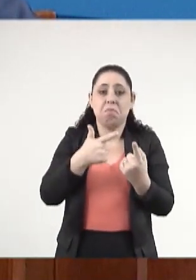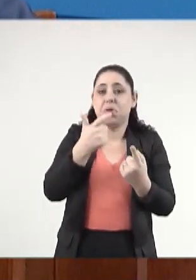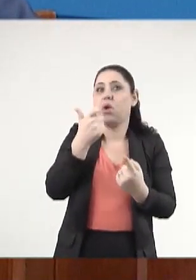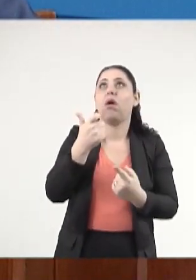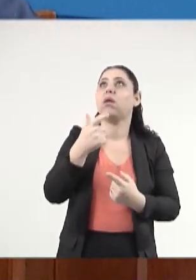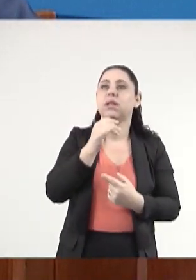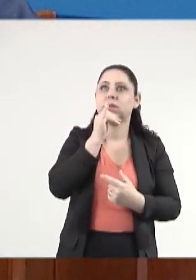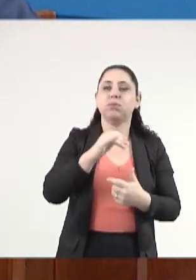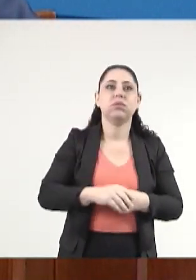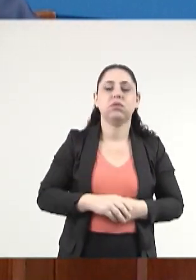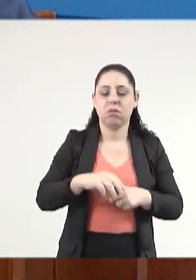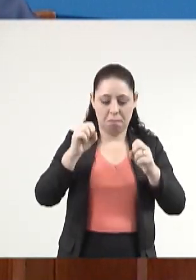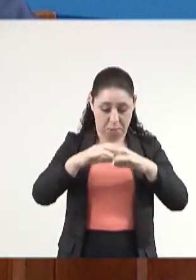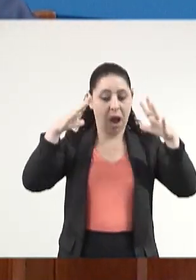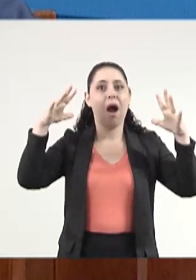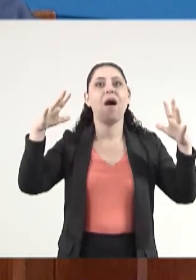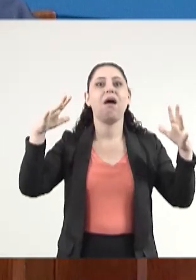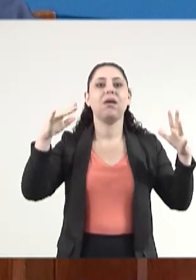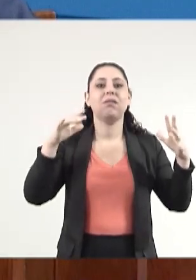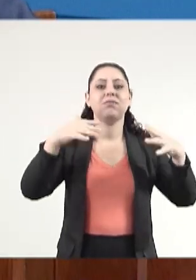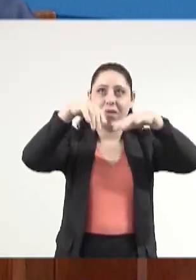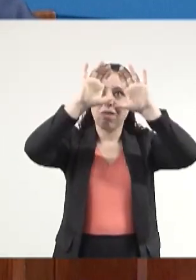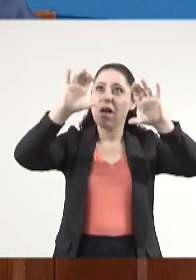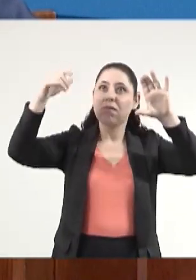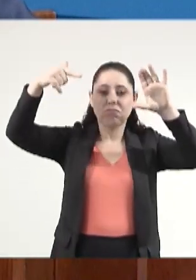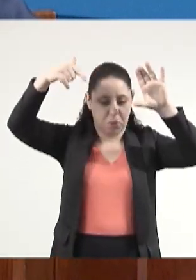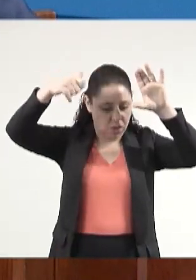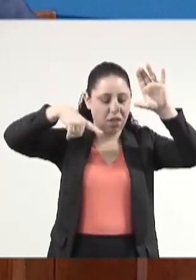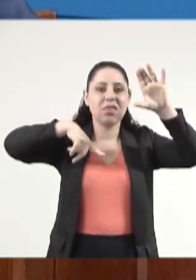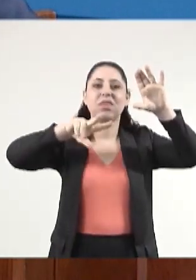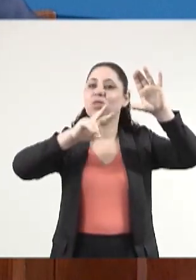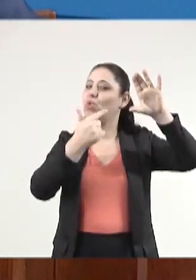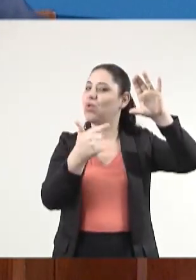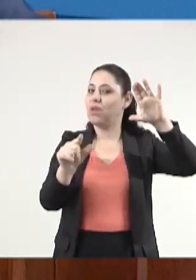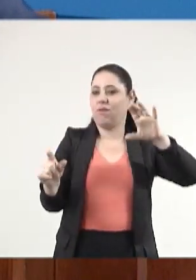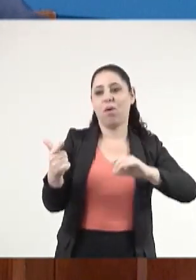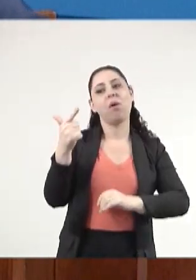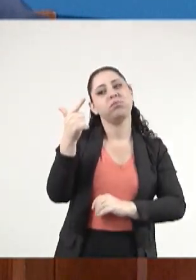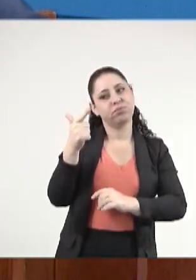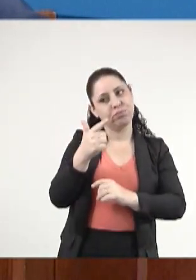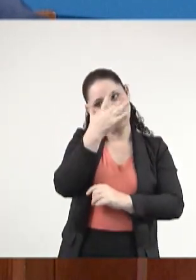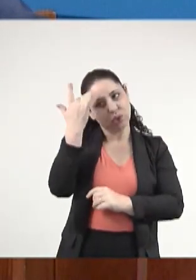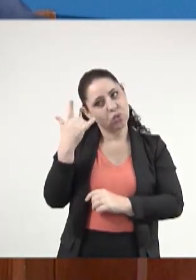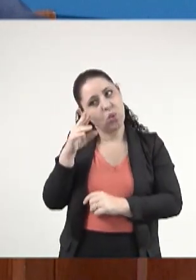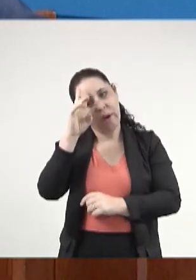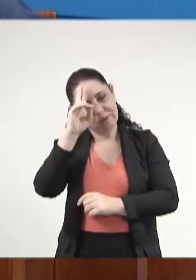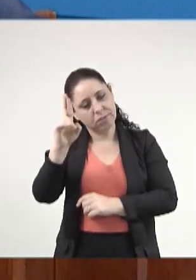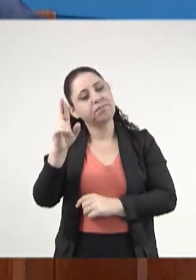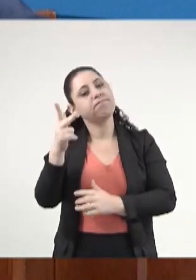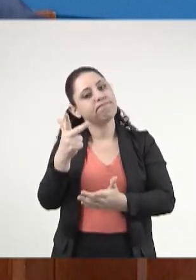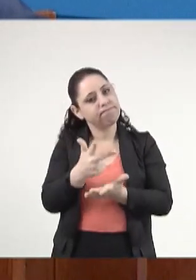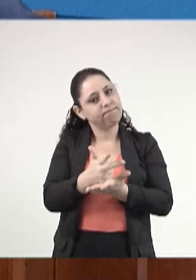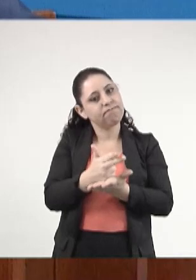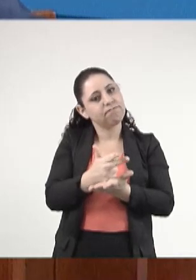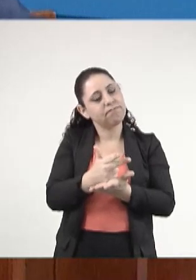caiu do céu, né? Partiu de uma arma de alguém.